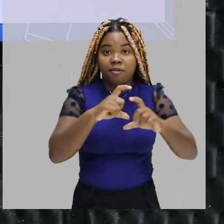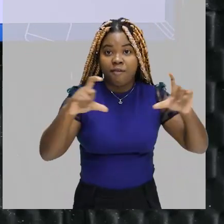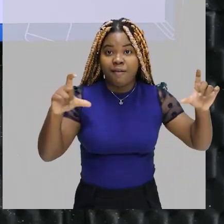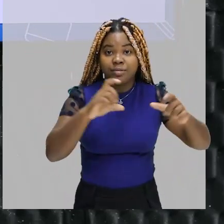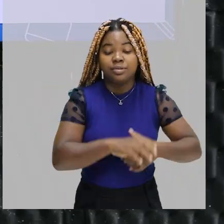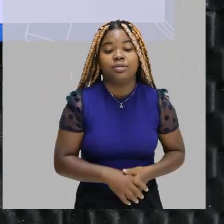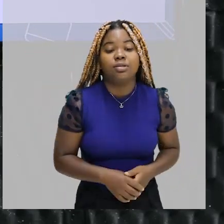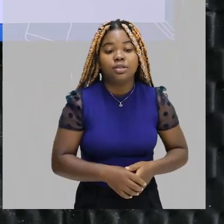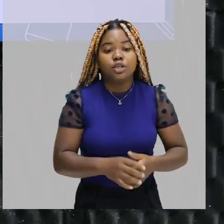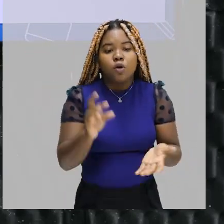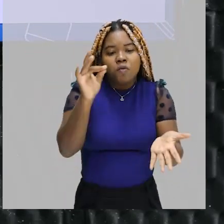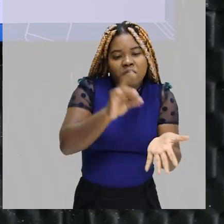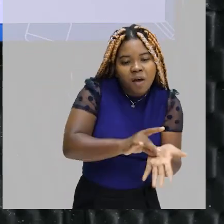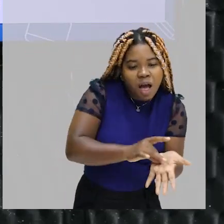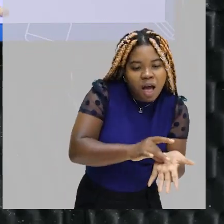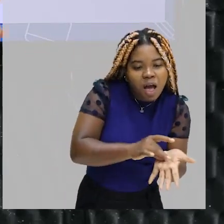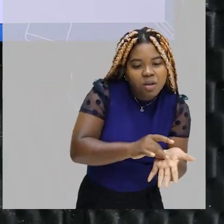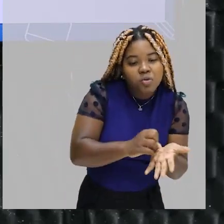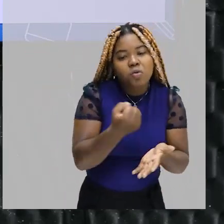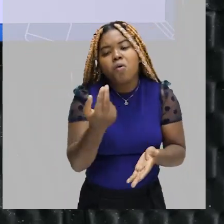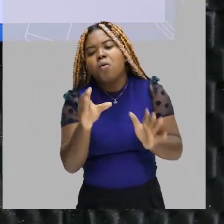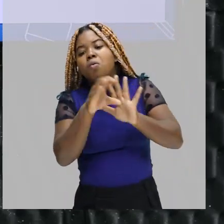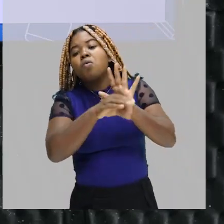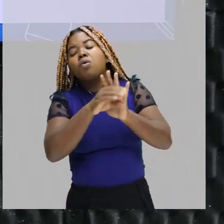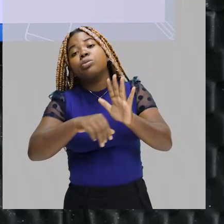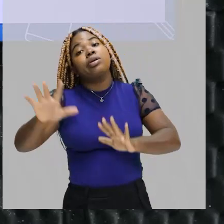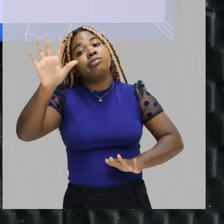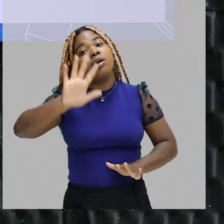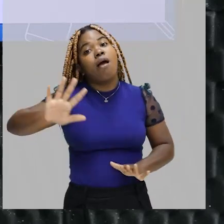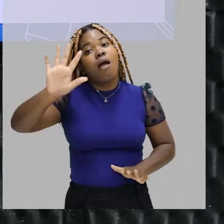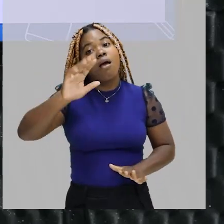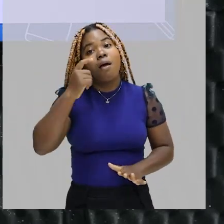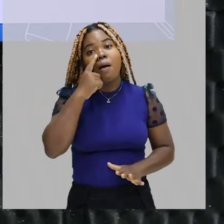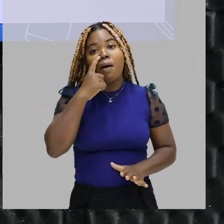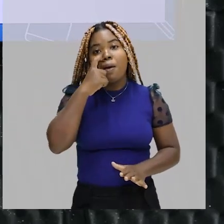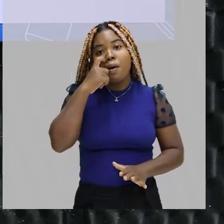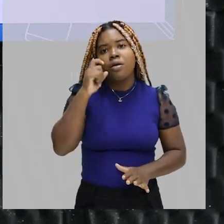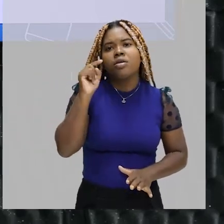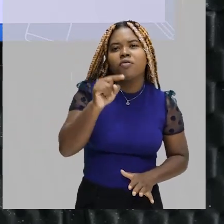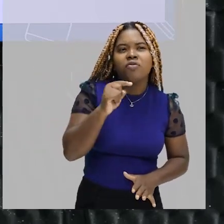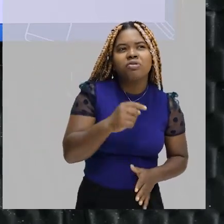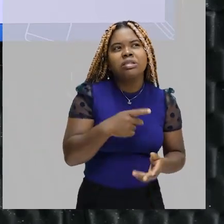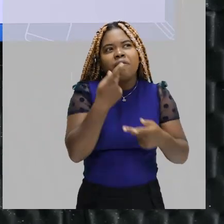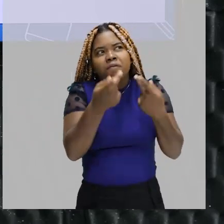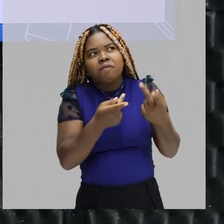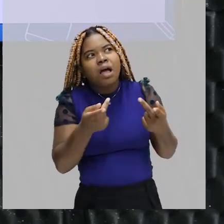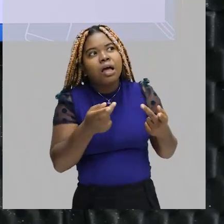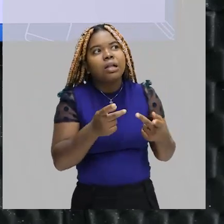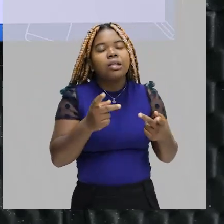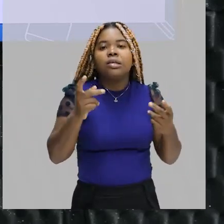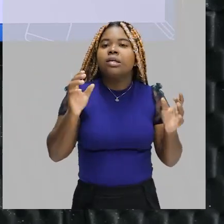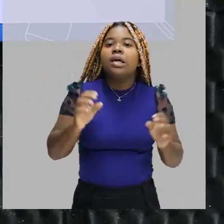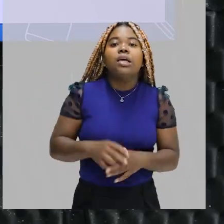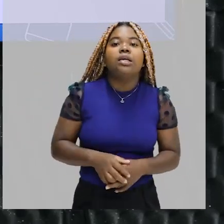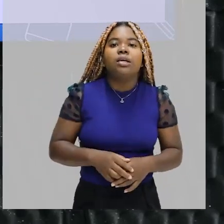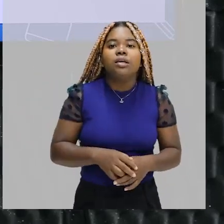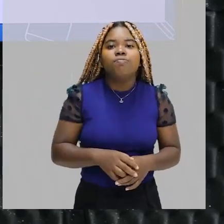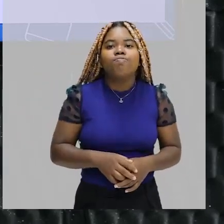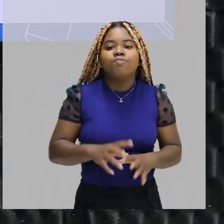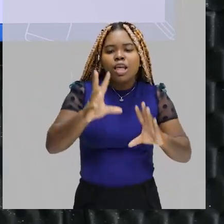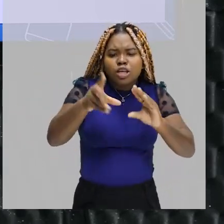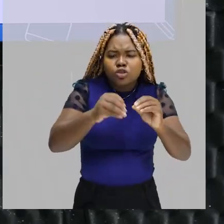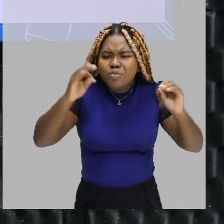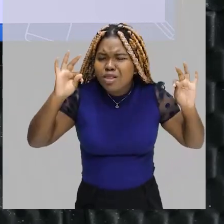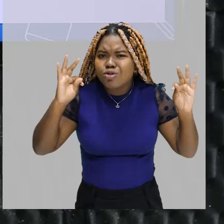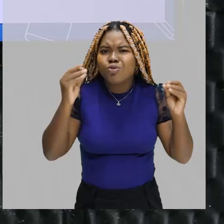Um fato ou um conceito generalizado, uma coisa que você fala e que se aplica a tudo ou a todas as